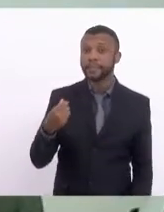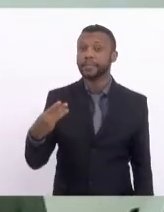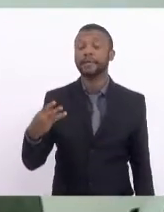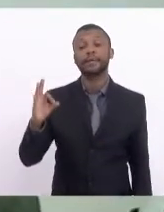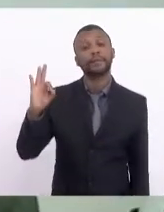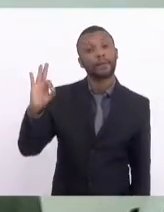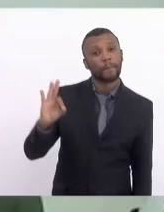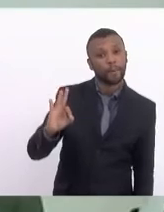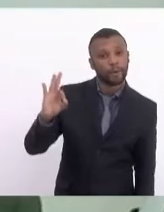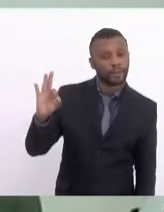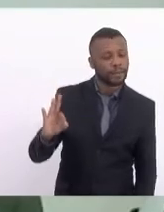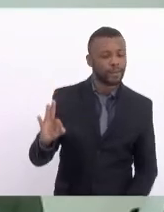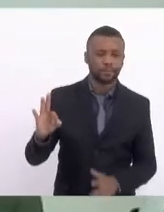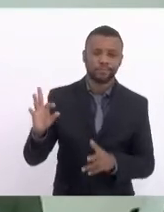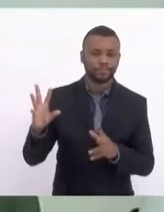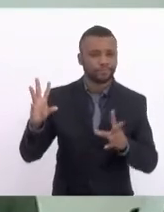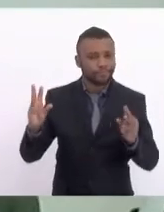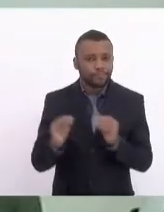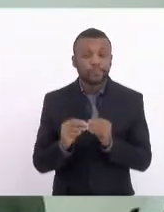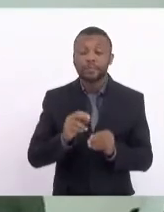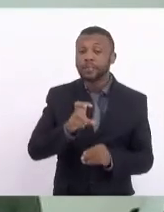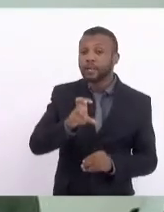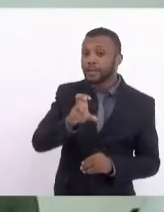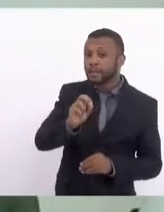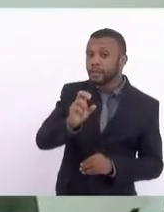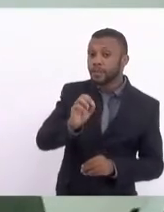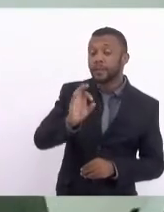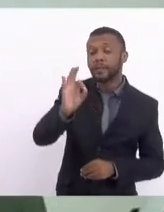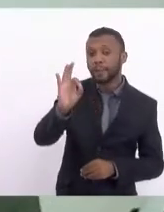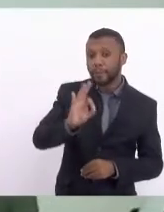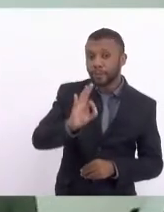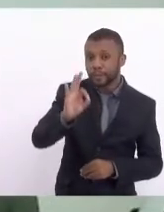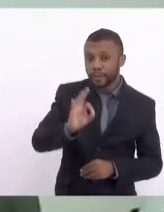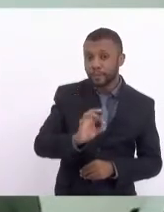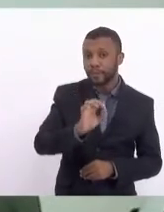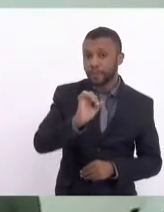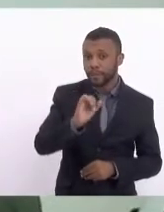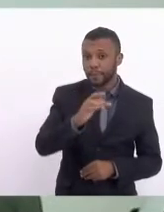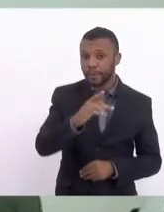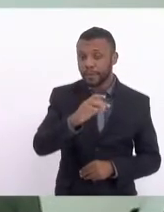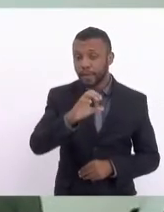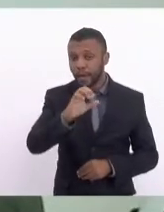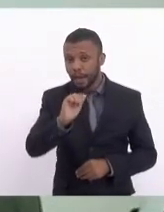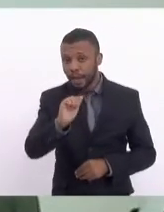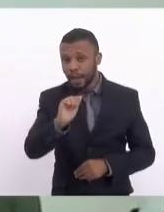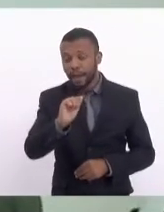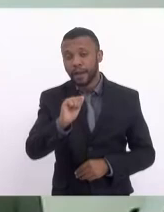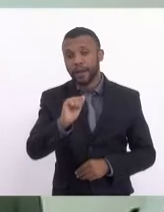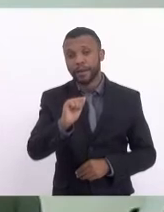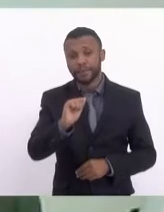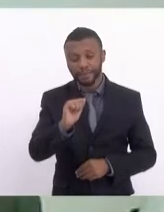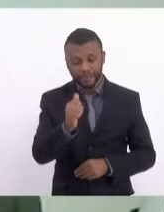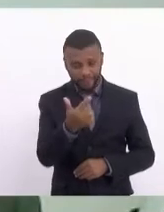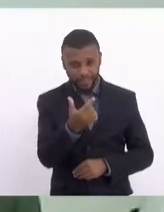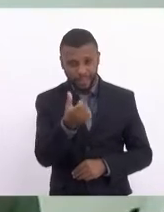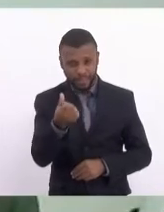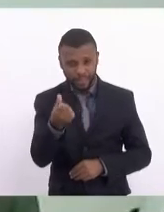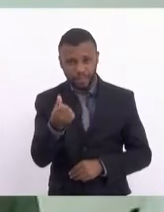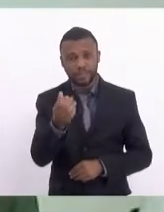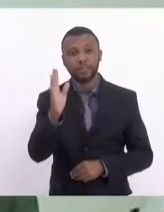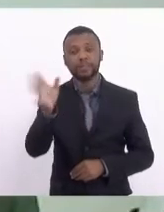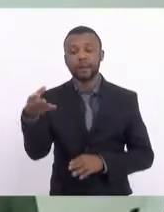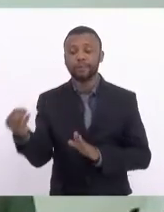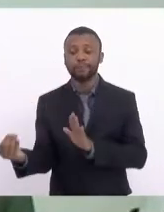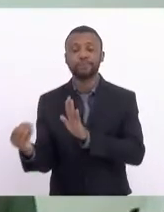é, 50% do IPCA do período de 26, já foi incluída na folha